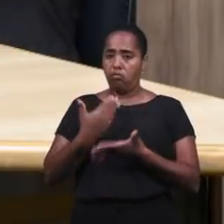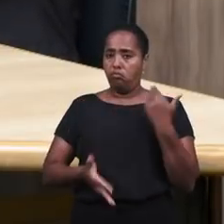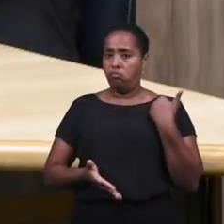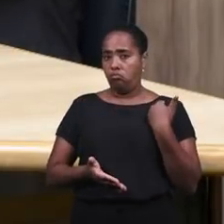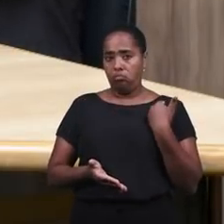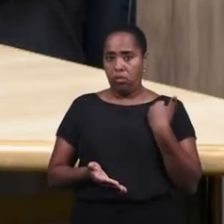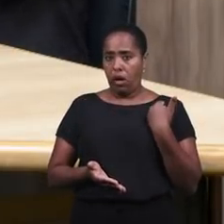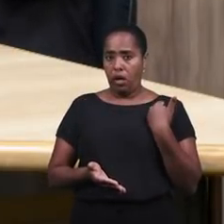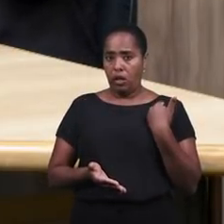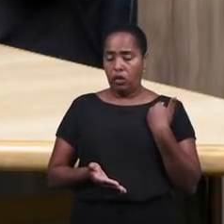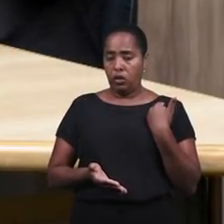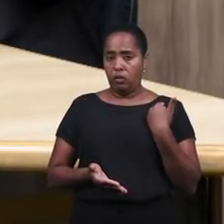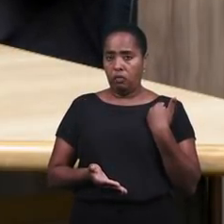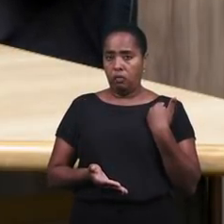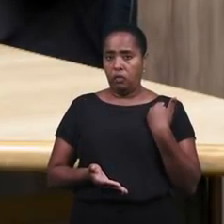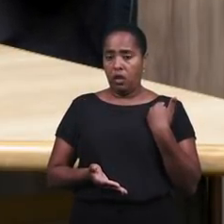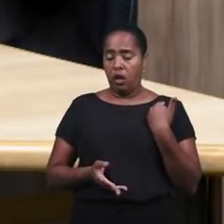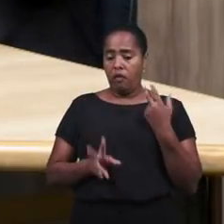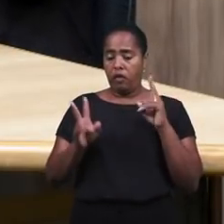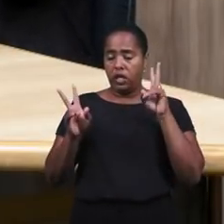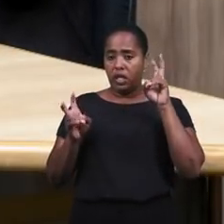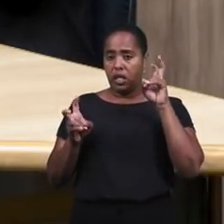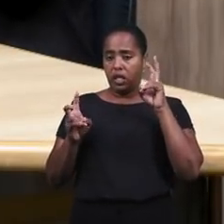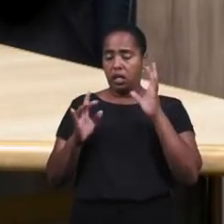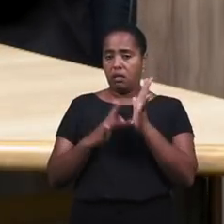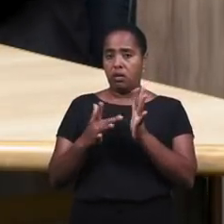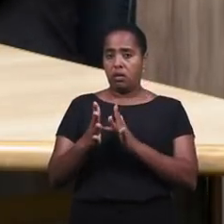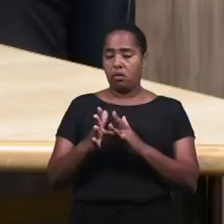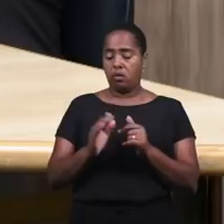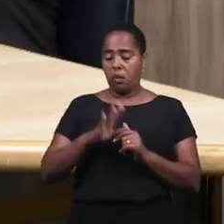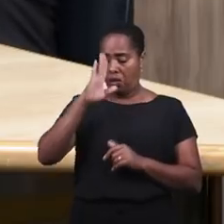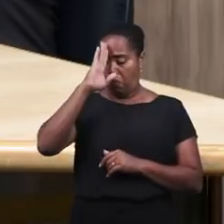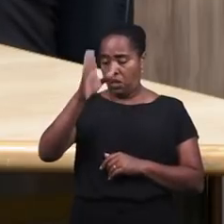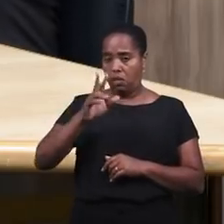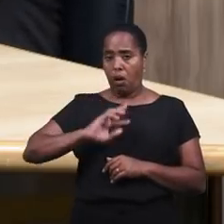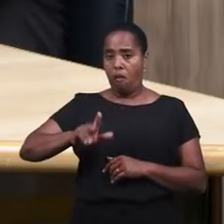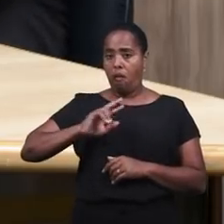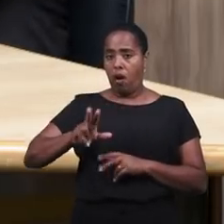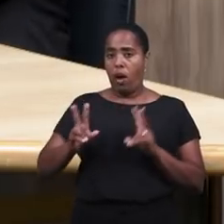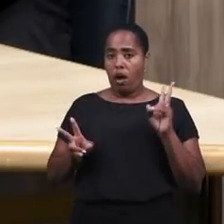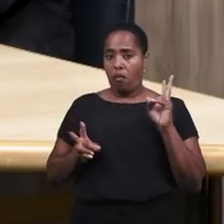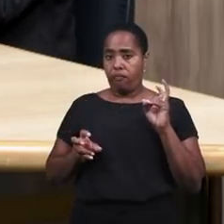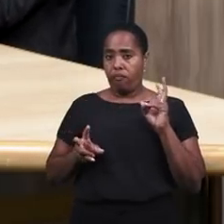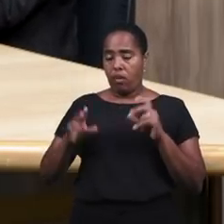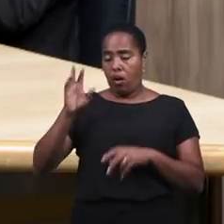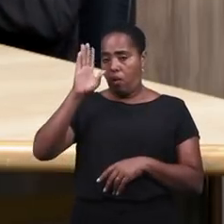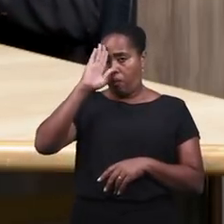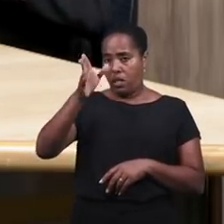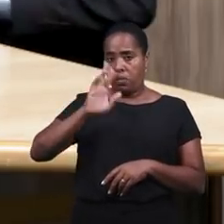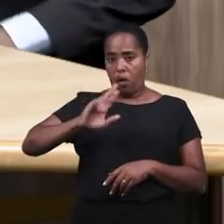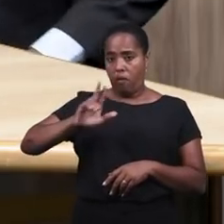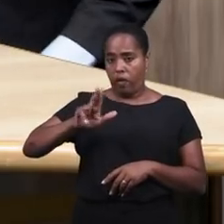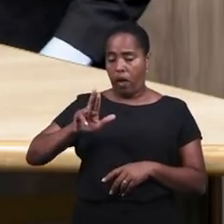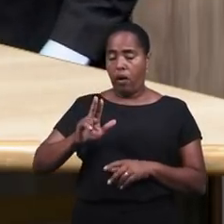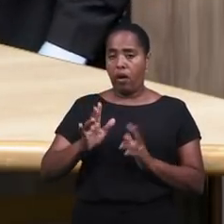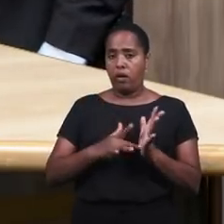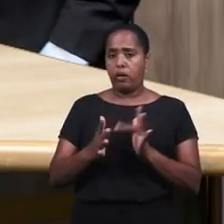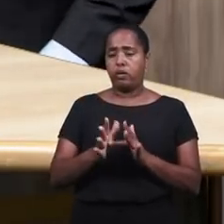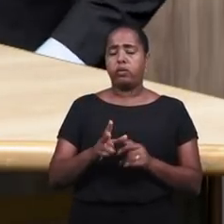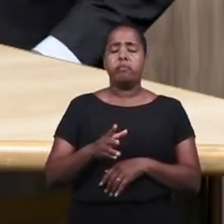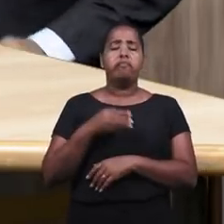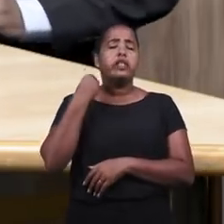tira o centro. Você cita Jesus, mas o centro não é Jesus. Eu conto a